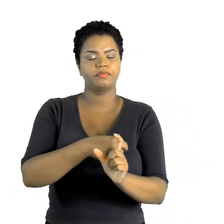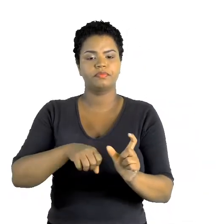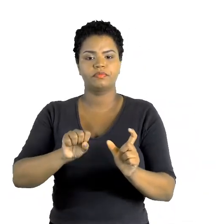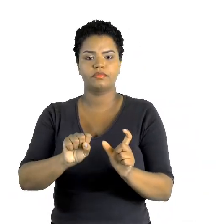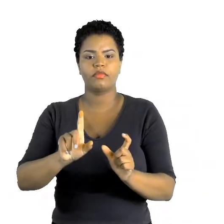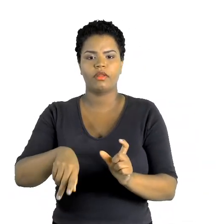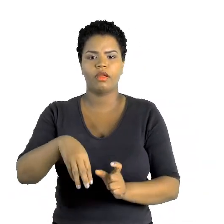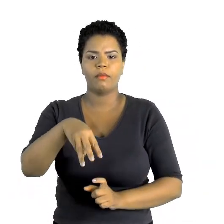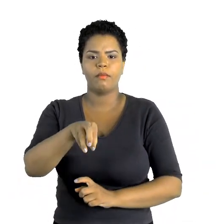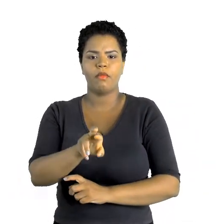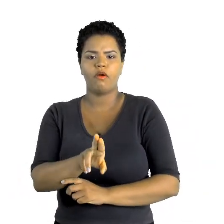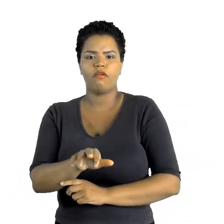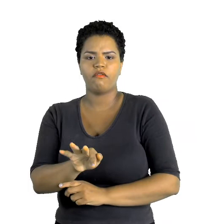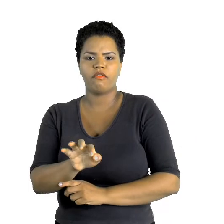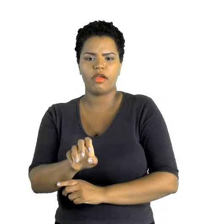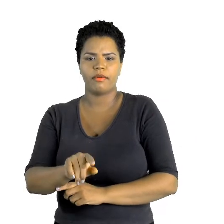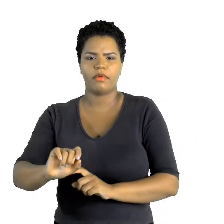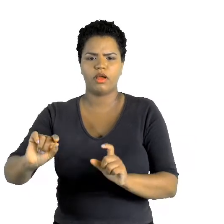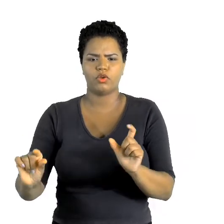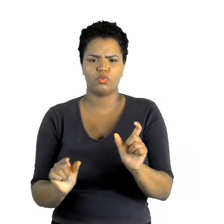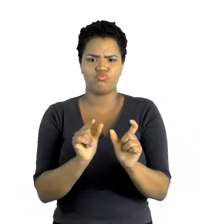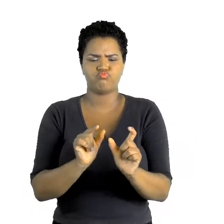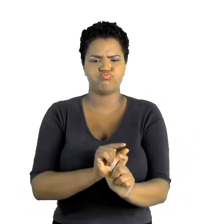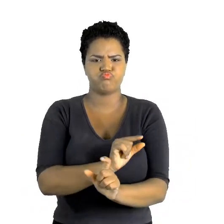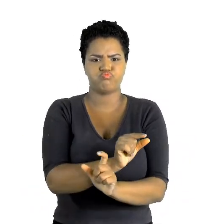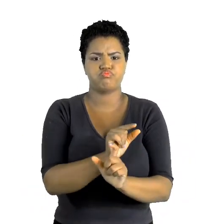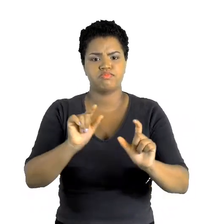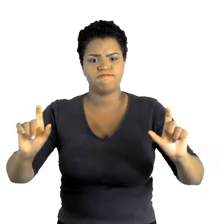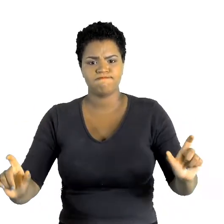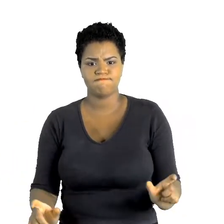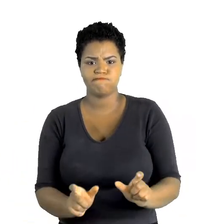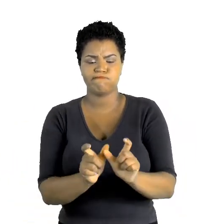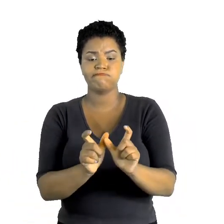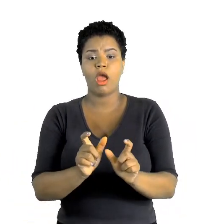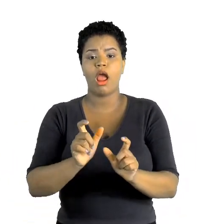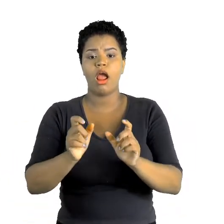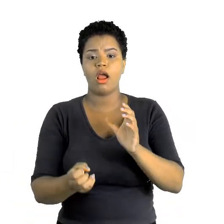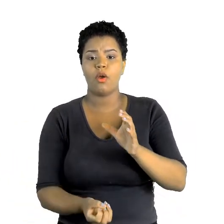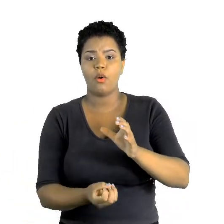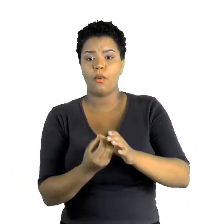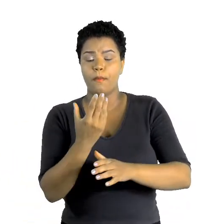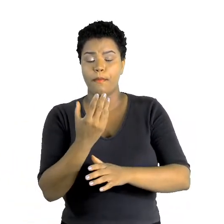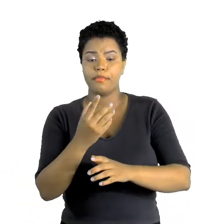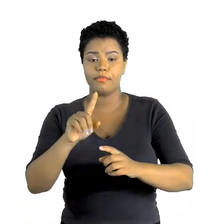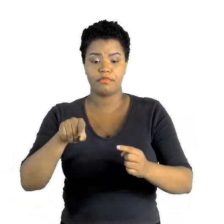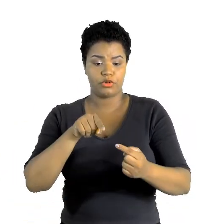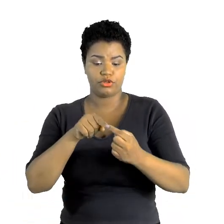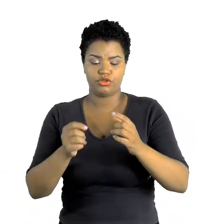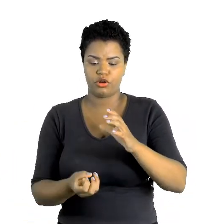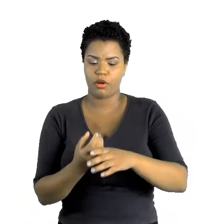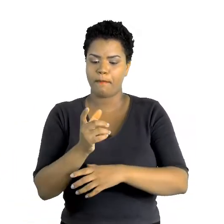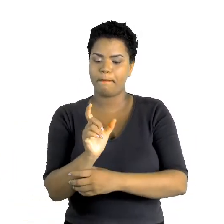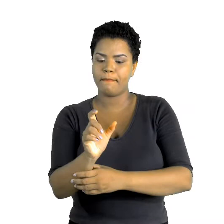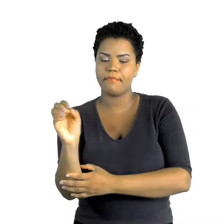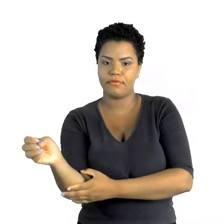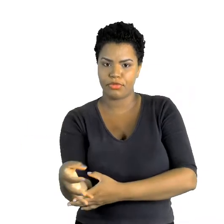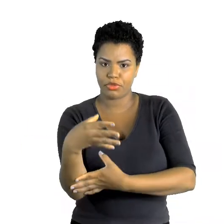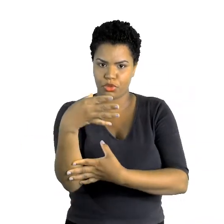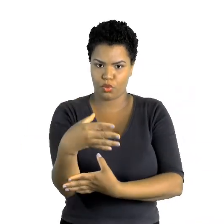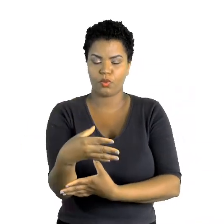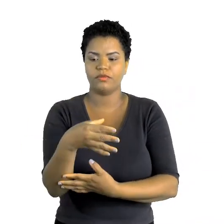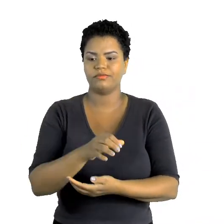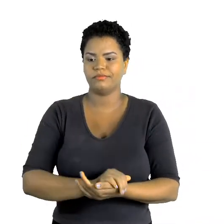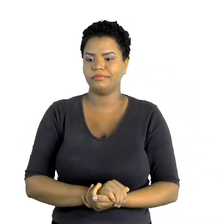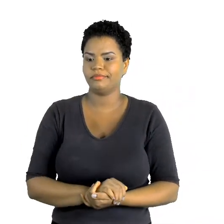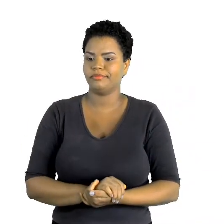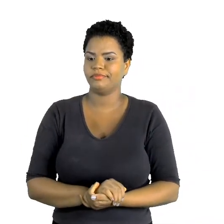são fragmentos que se juntam às palavras com o objetivo de formar palavras novas, ok? Novas palavras. Aqui nós